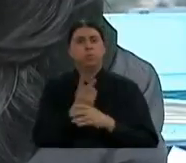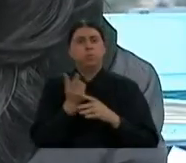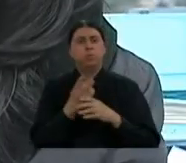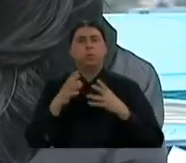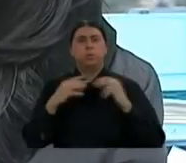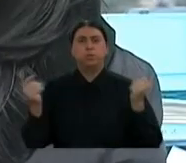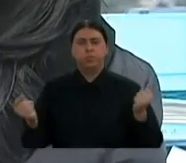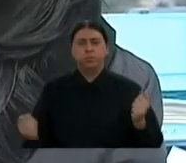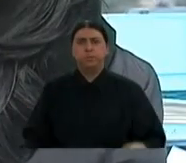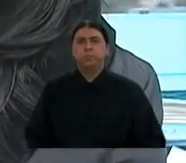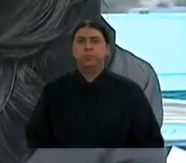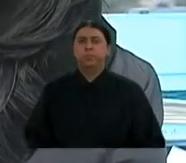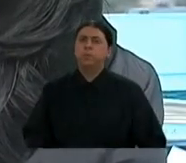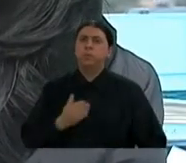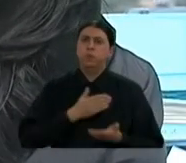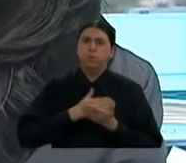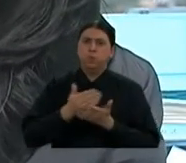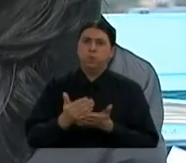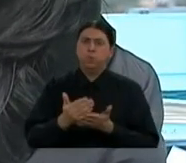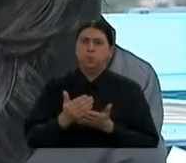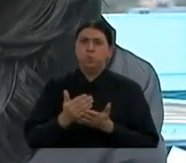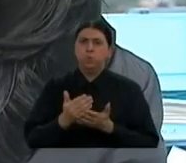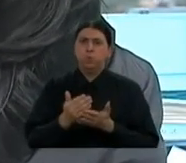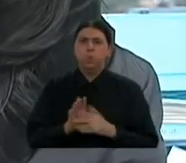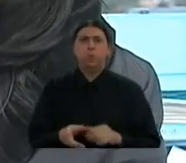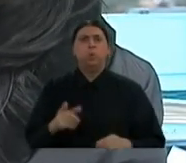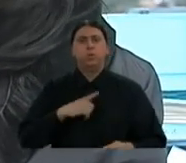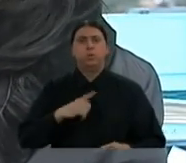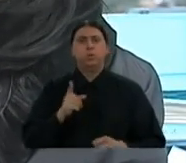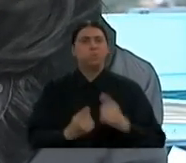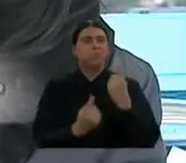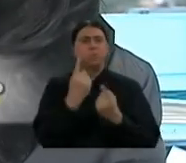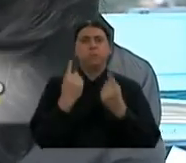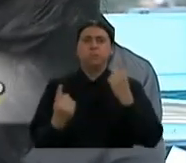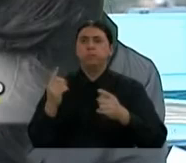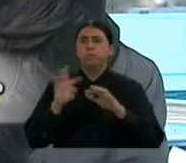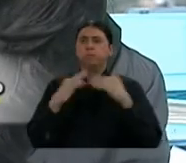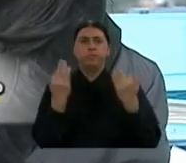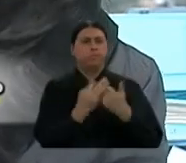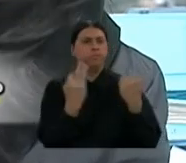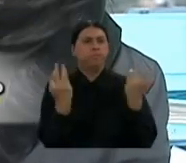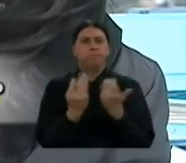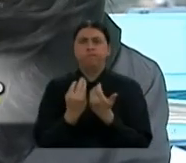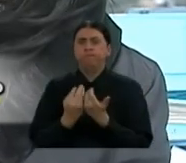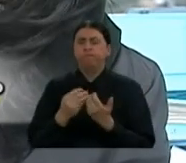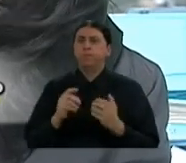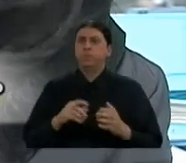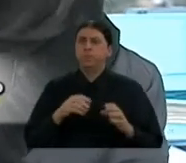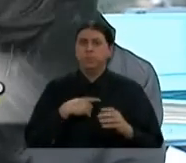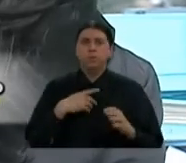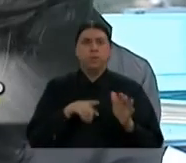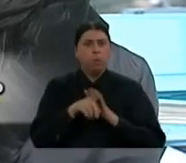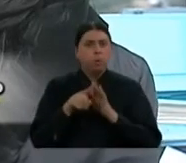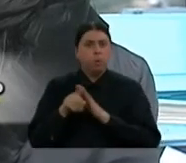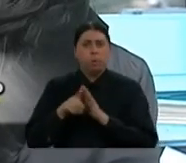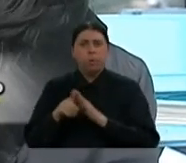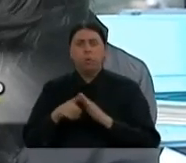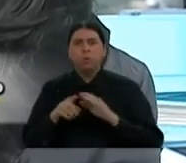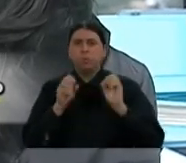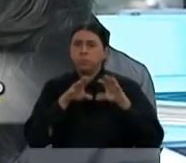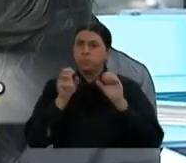iniciamos a como os pretendentes habilitarmos o acesso de começar a pensar melhor